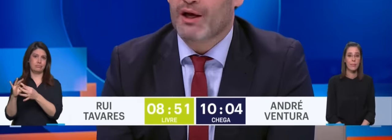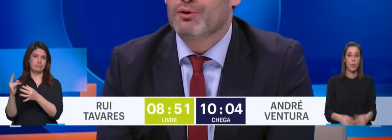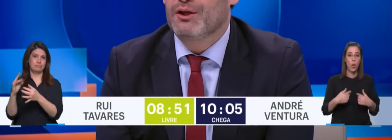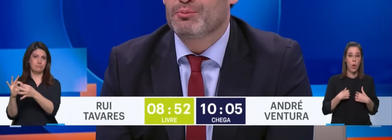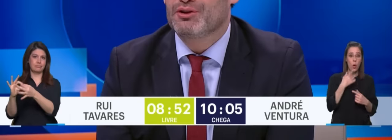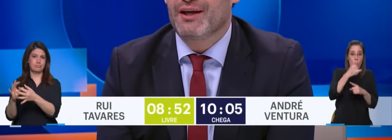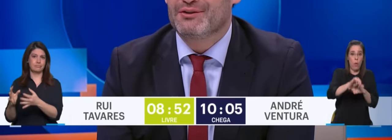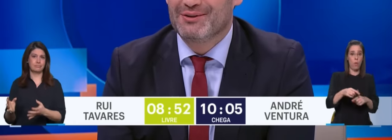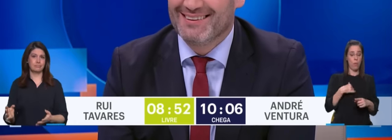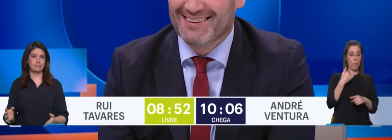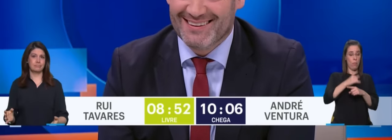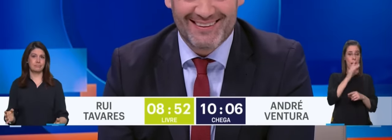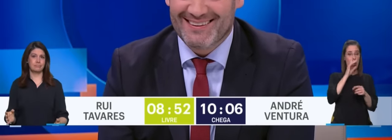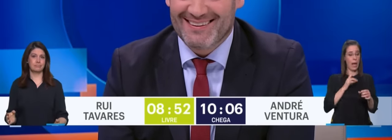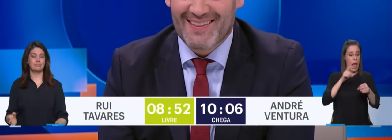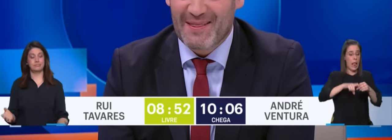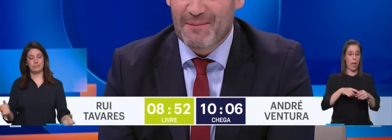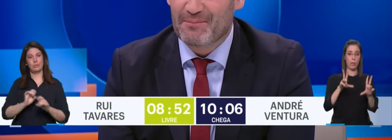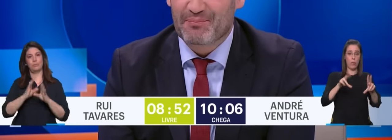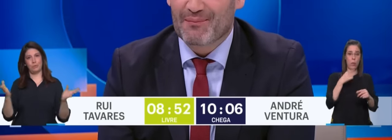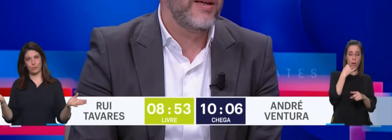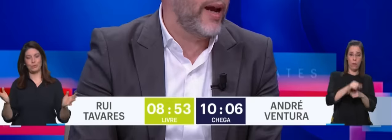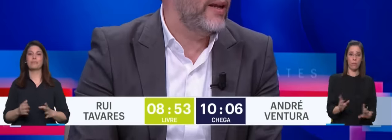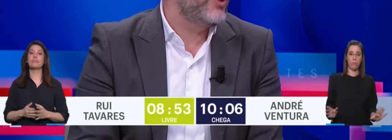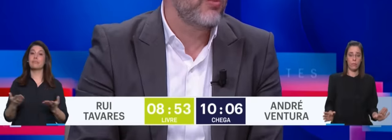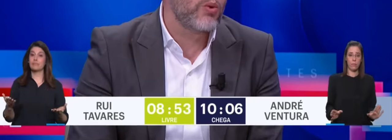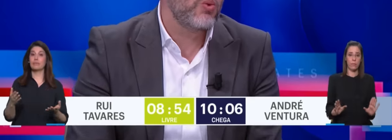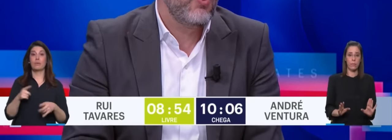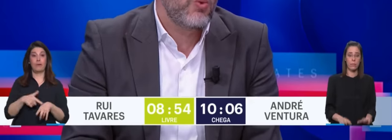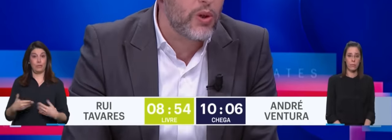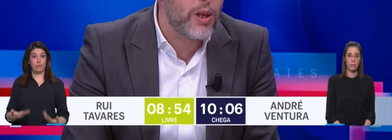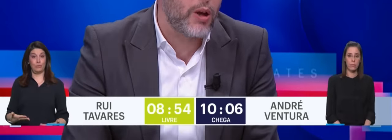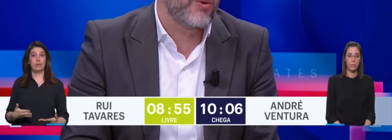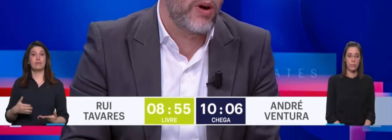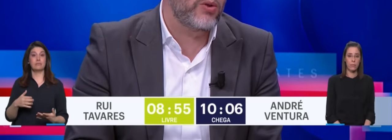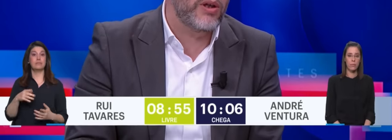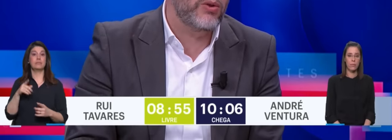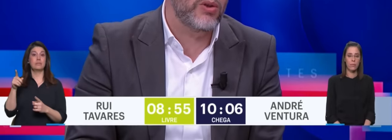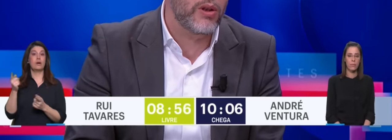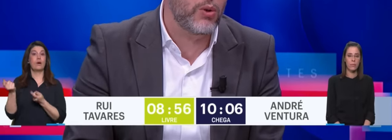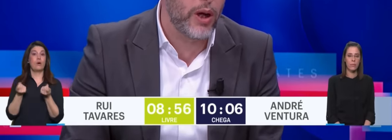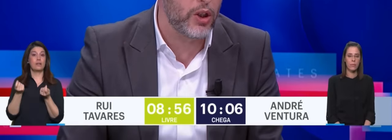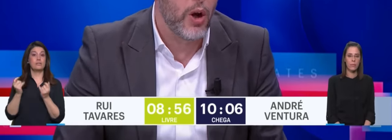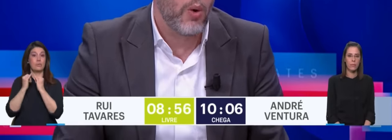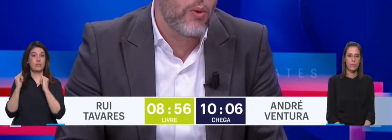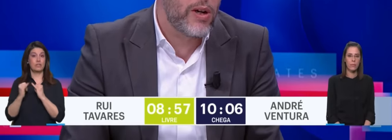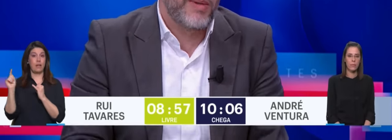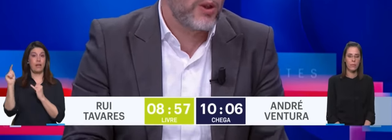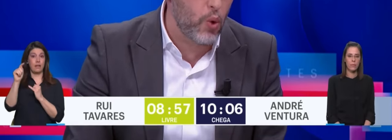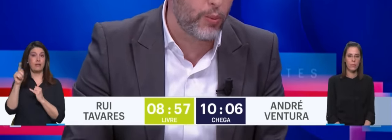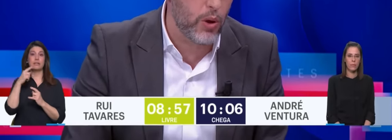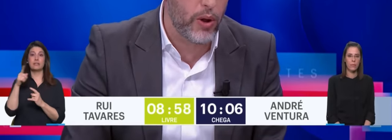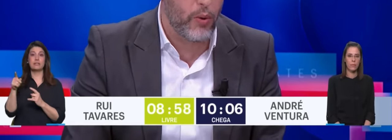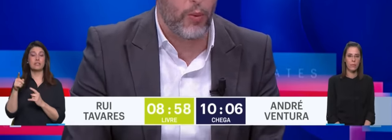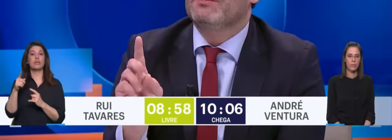vou negar e nunca nego os meus aliados pronto então também não vai negar que é neste momento considerado por várias organizações internacionais o governante mais